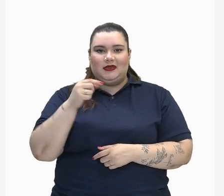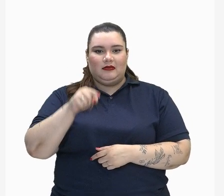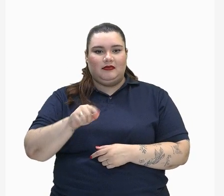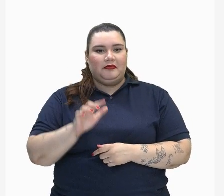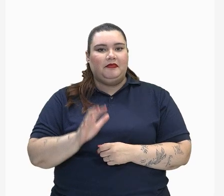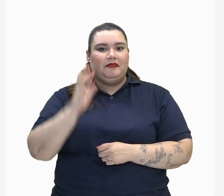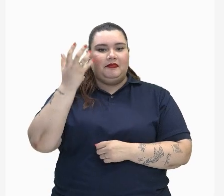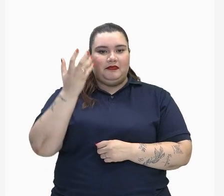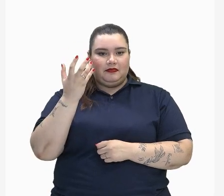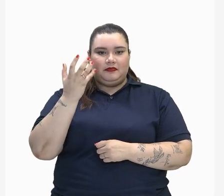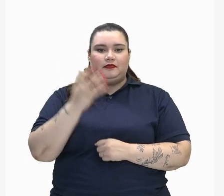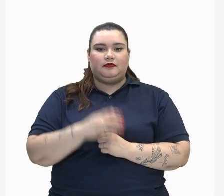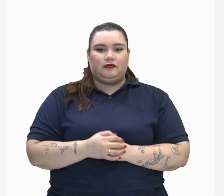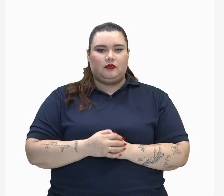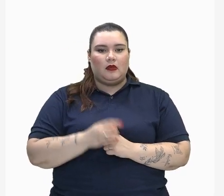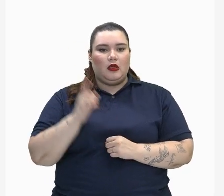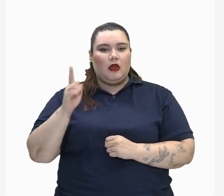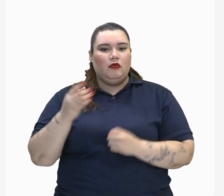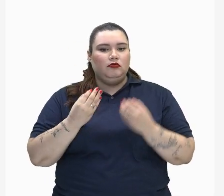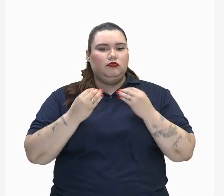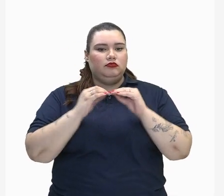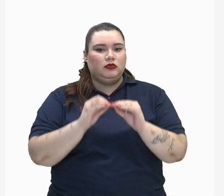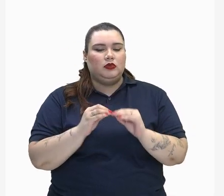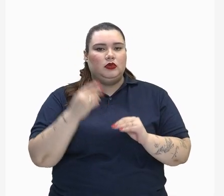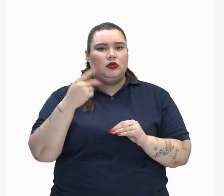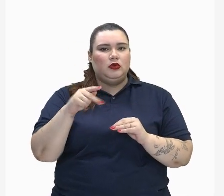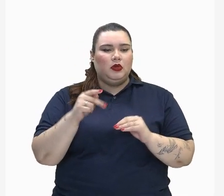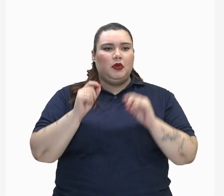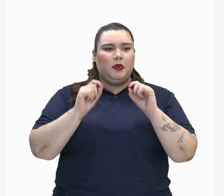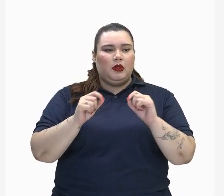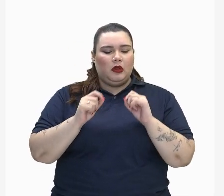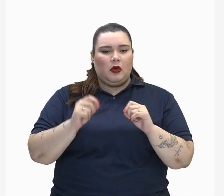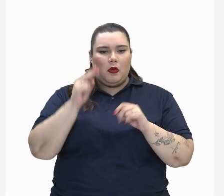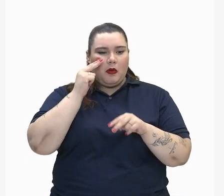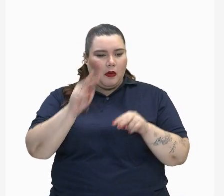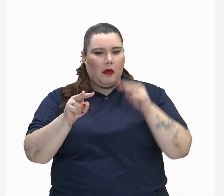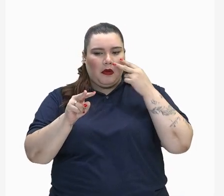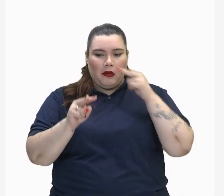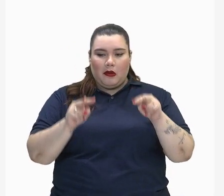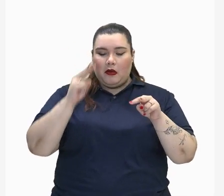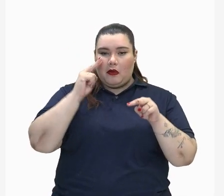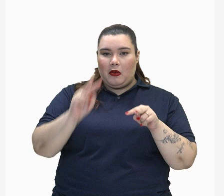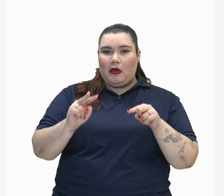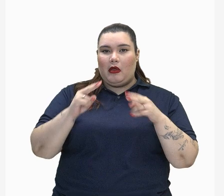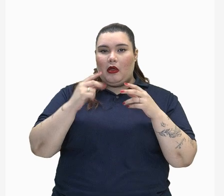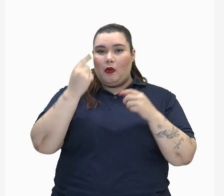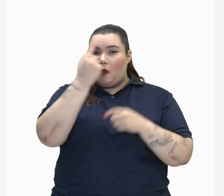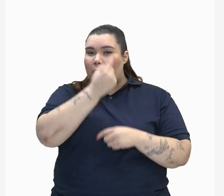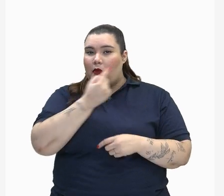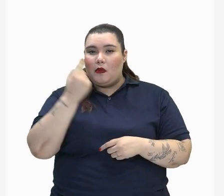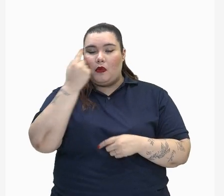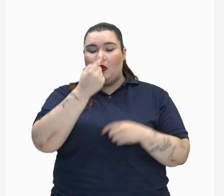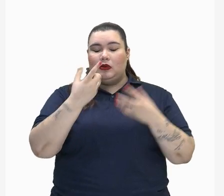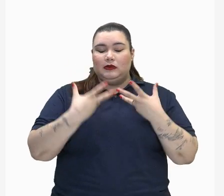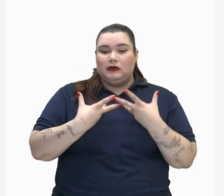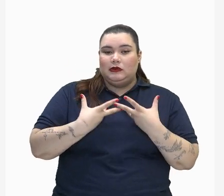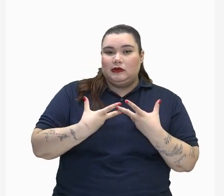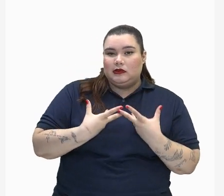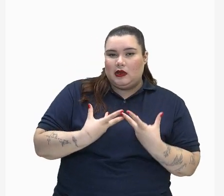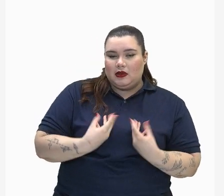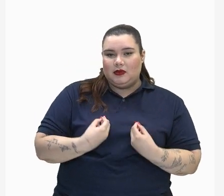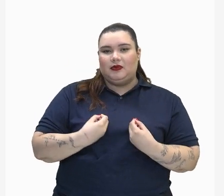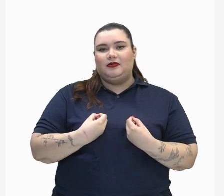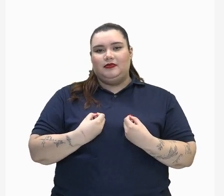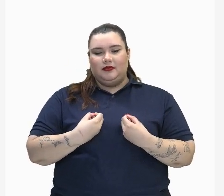esse acontecimento. Ele menciona suas retinas fatigadas, que são os olhos cansados. Isso vai